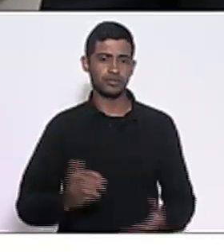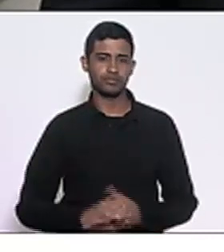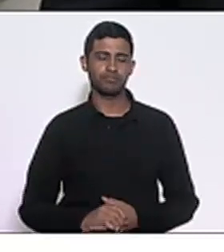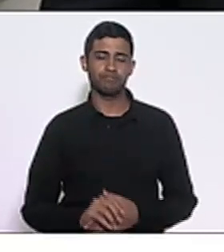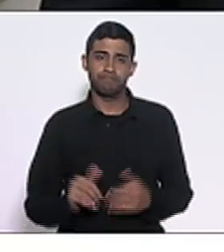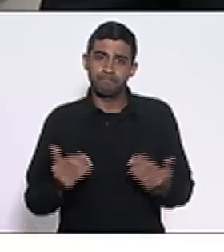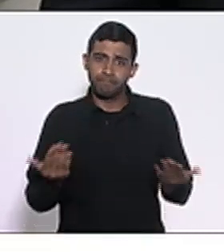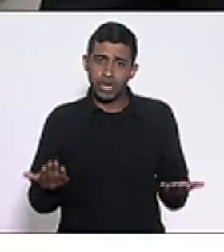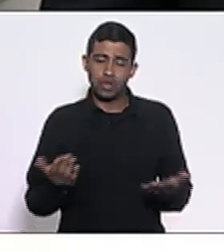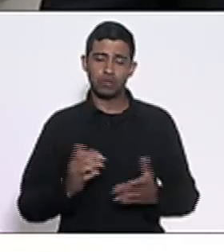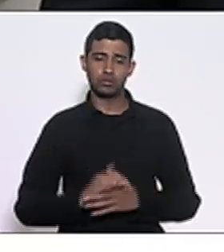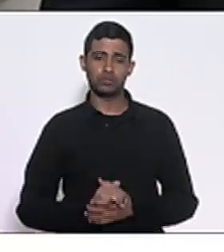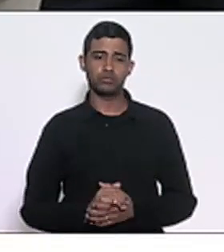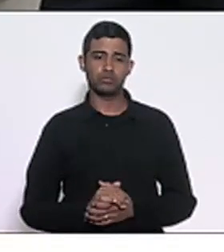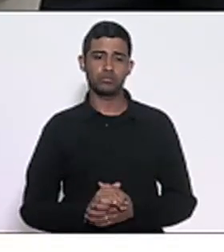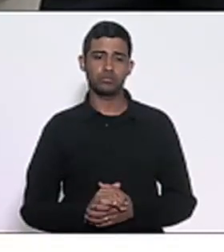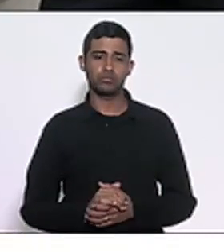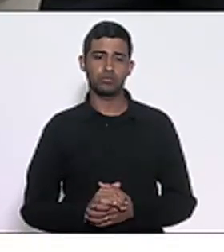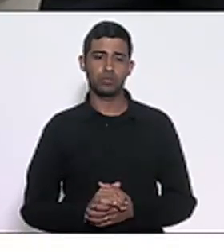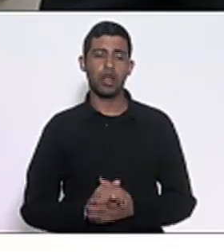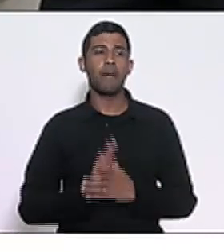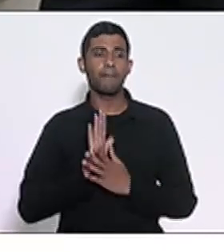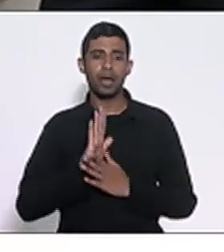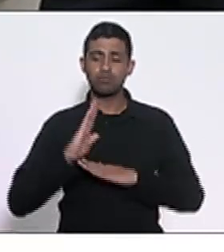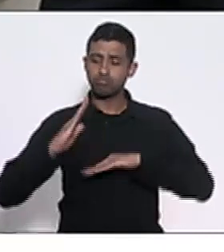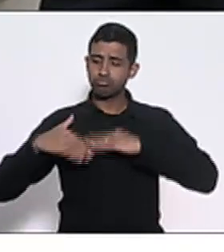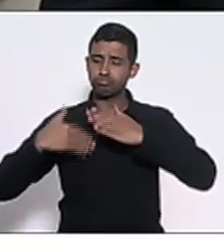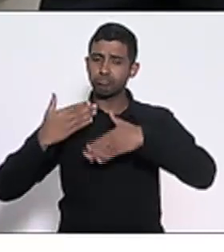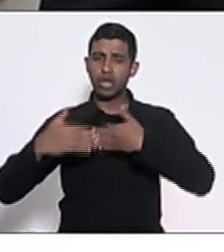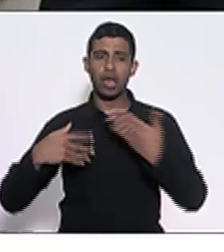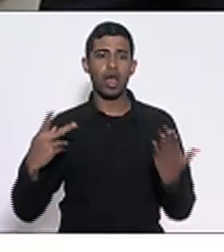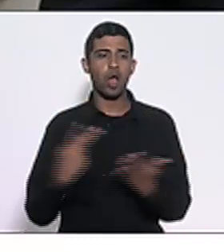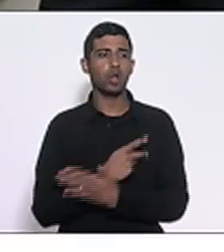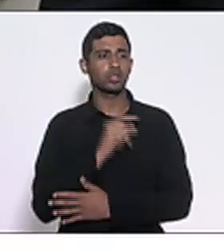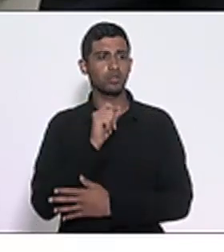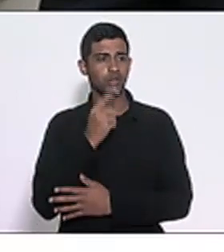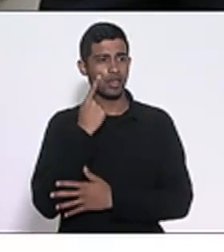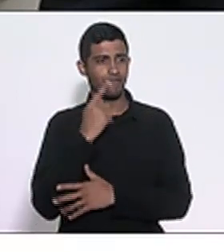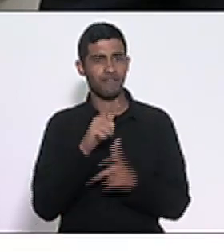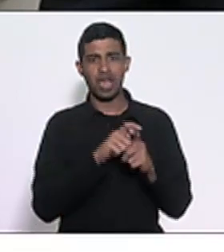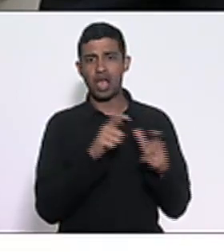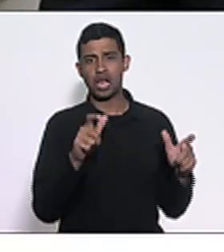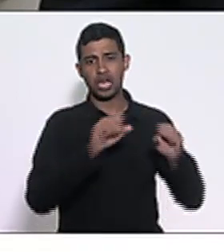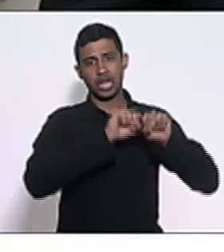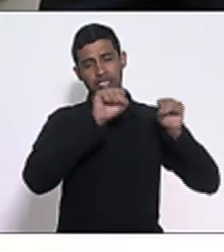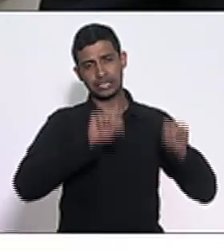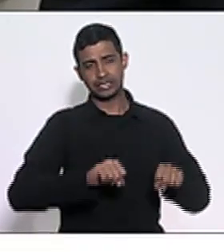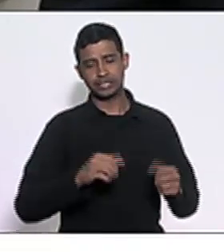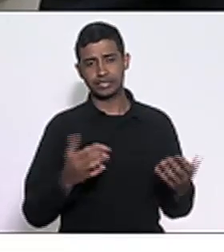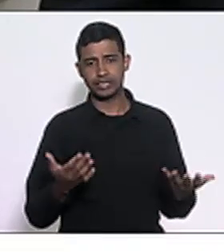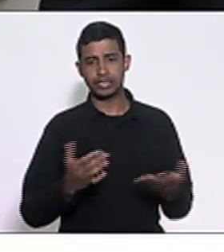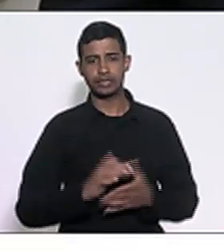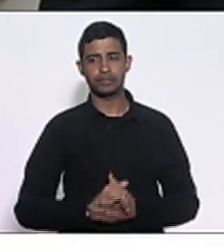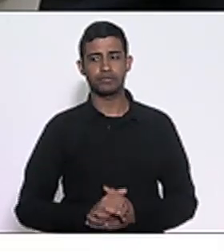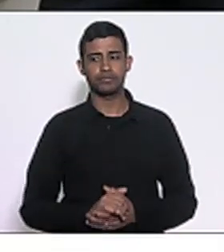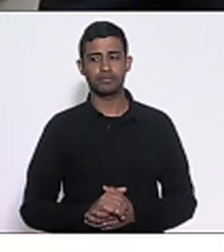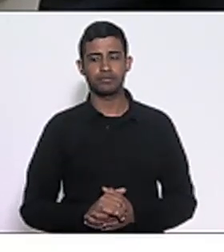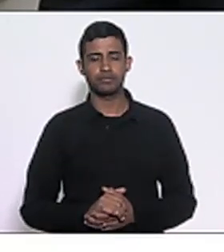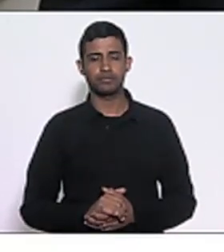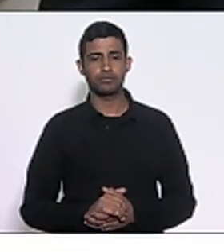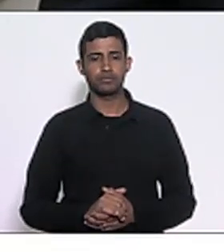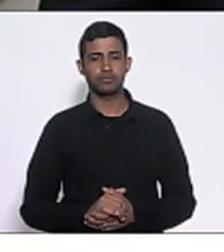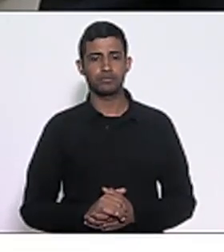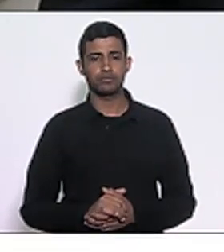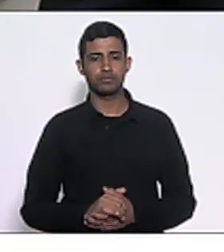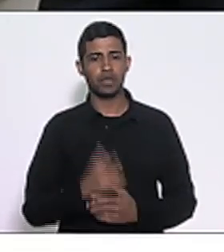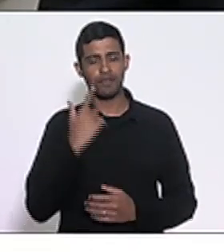Então, assim, e o que é que foi acontecendo? Esses grandes sistemas, que é